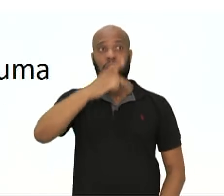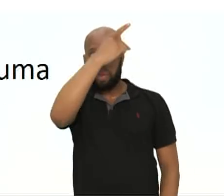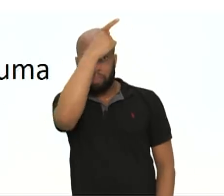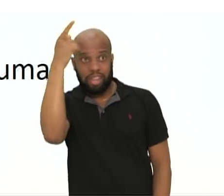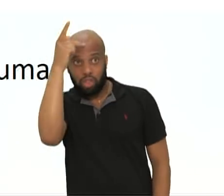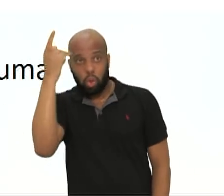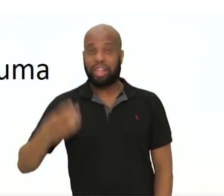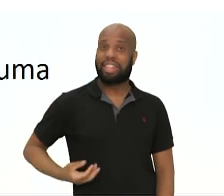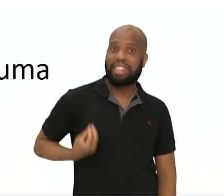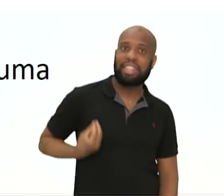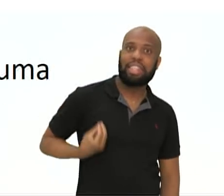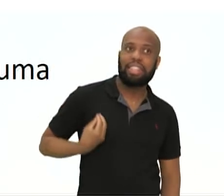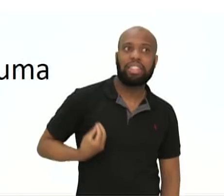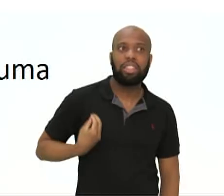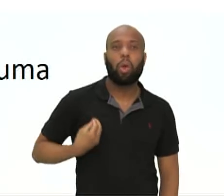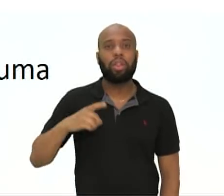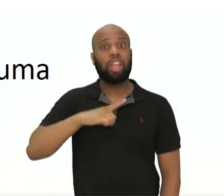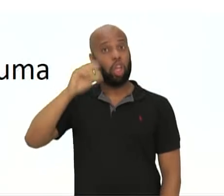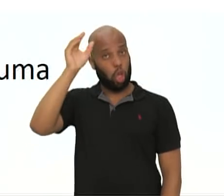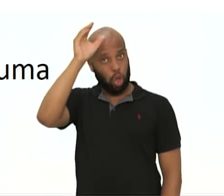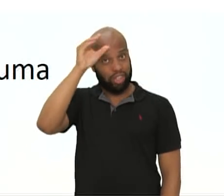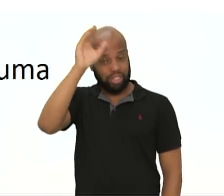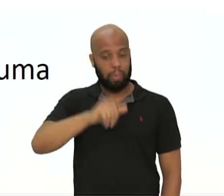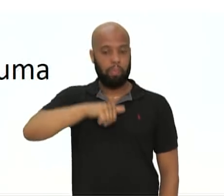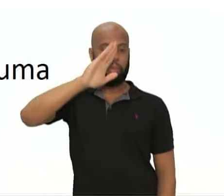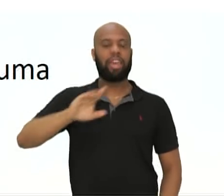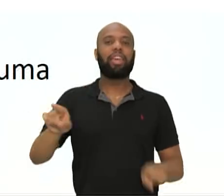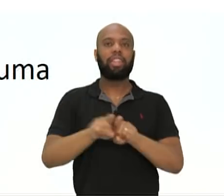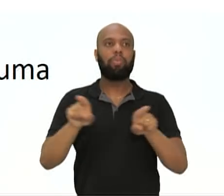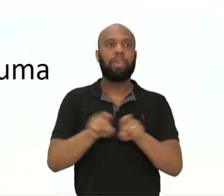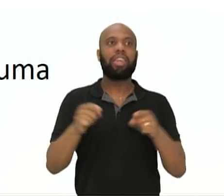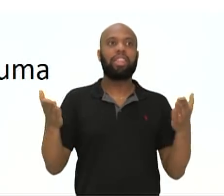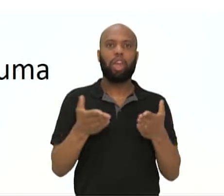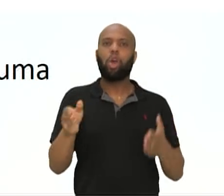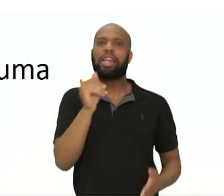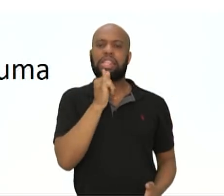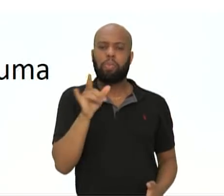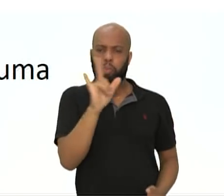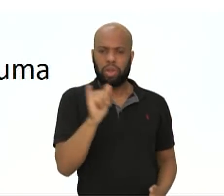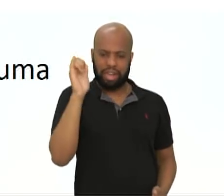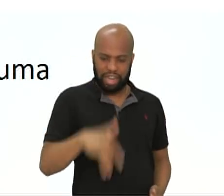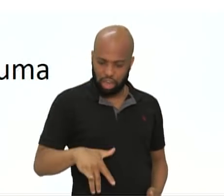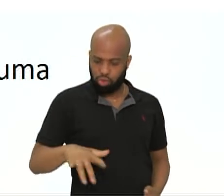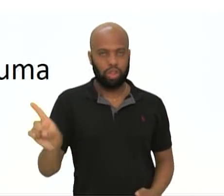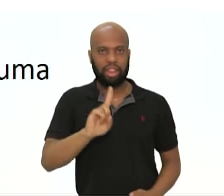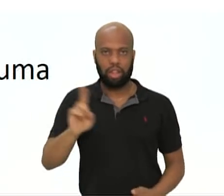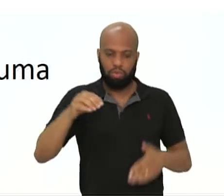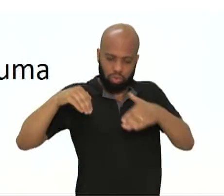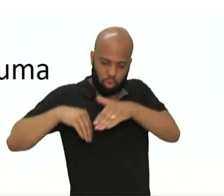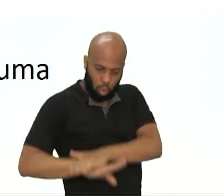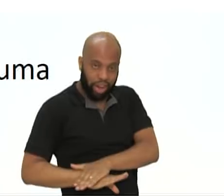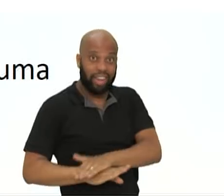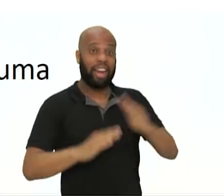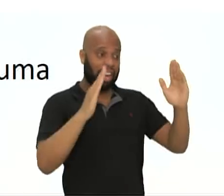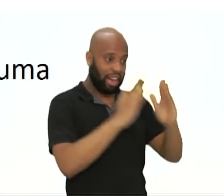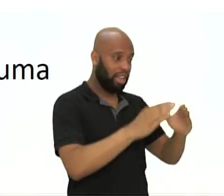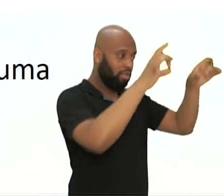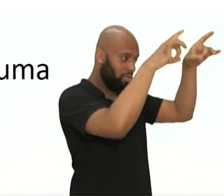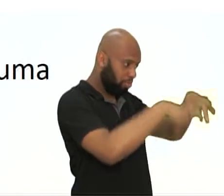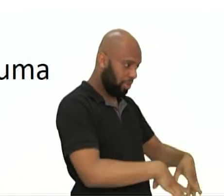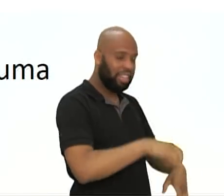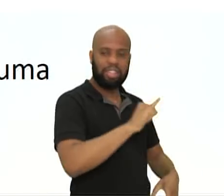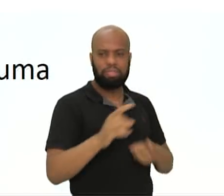pessoas estão mais conscientes e até levam o lixo para descartar em casa, quando